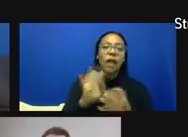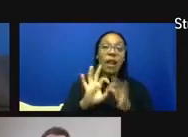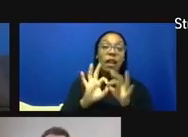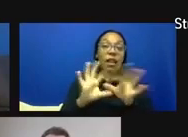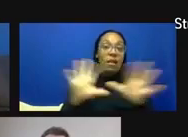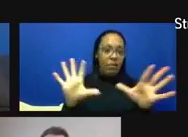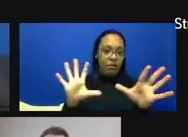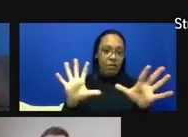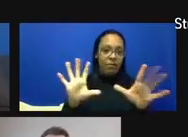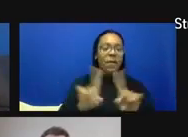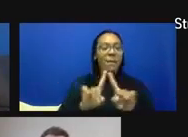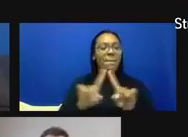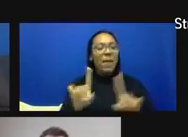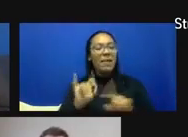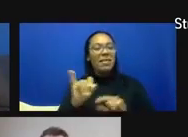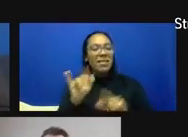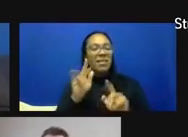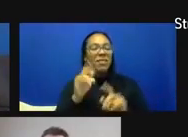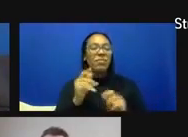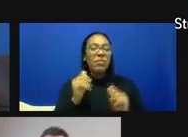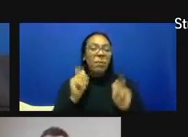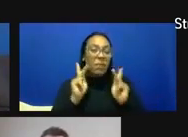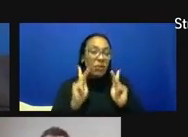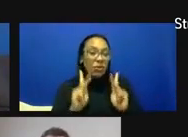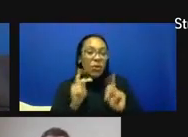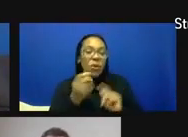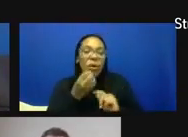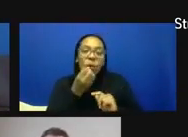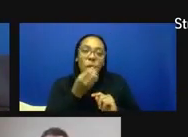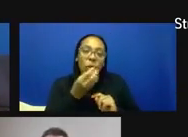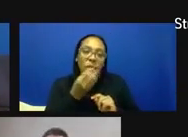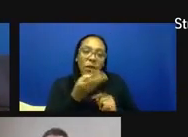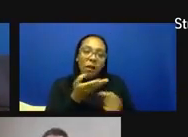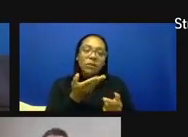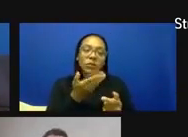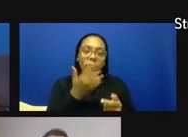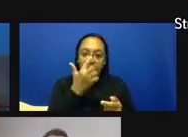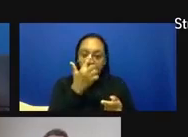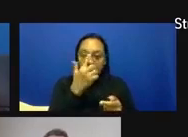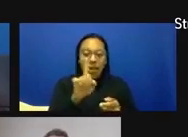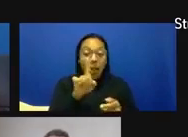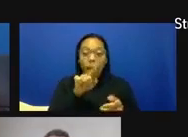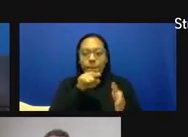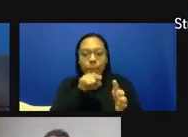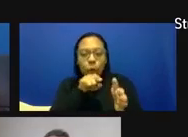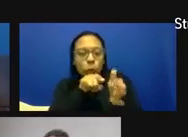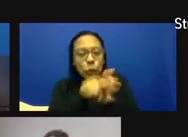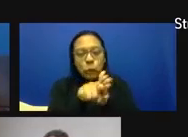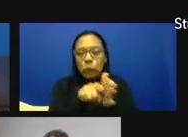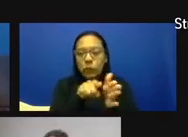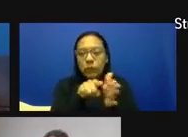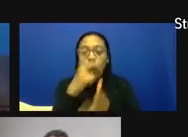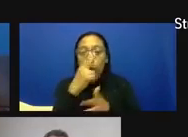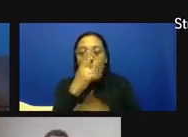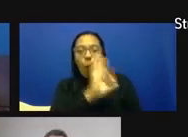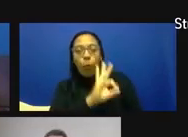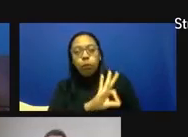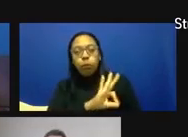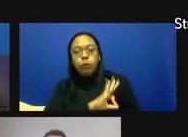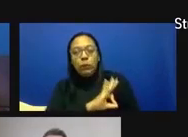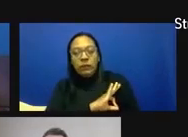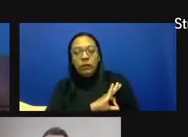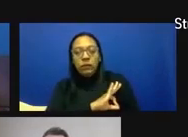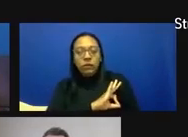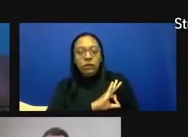tão completa, não precisa ficar e não deve perguntar. Ficar fazendo trabalho de investigador de polícia, de